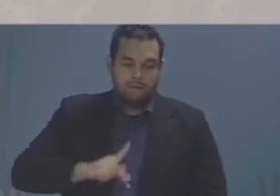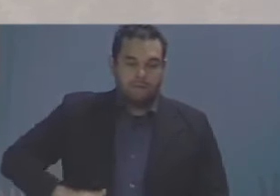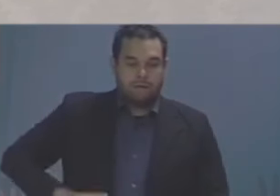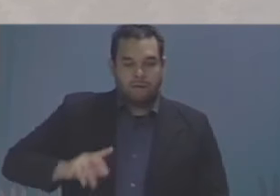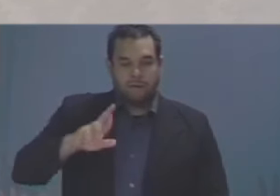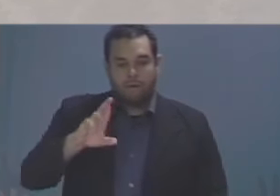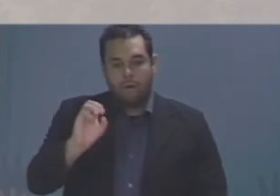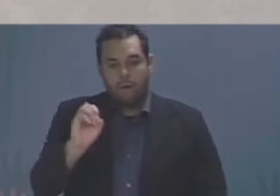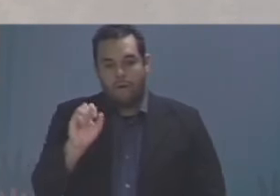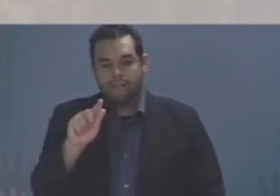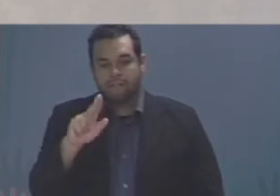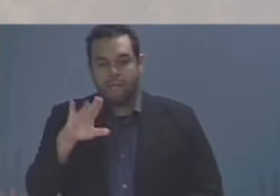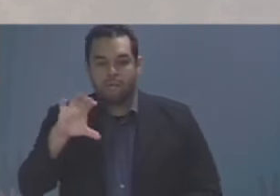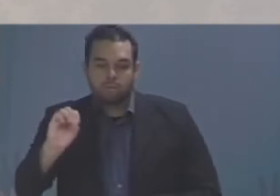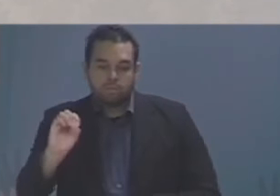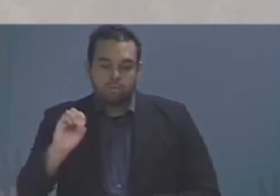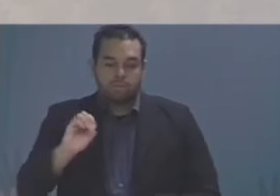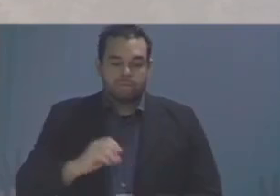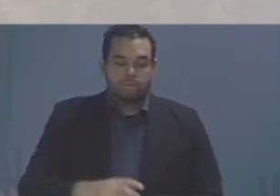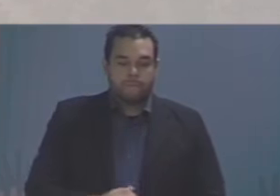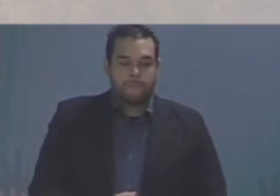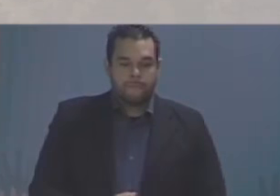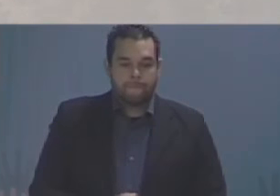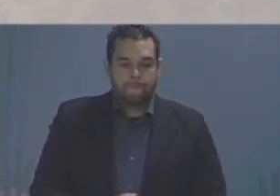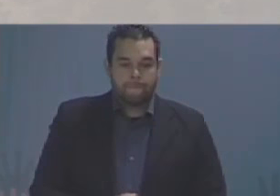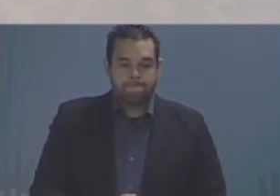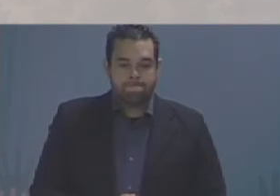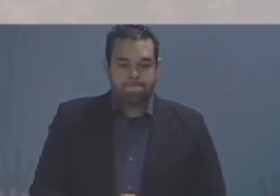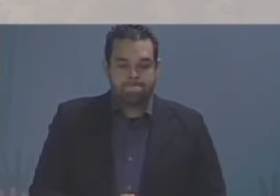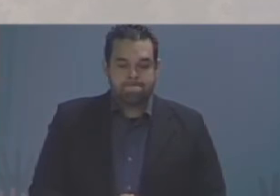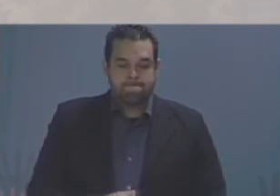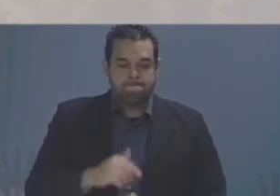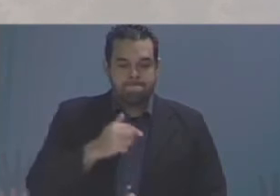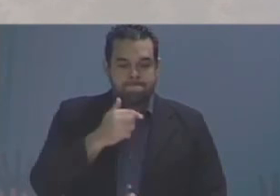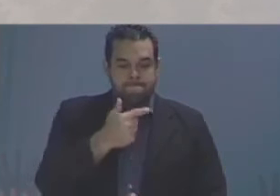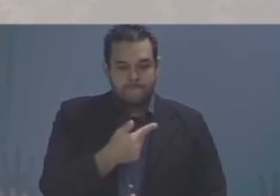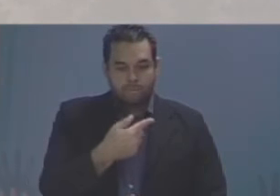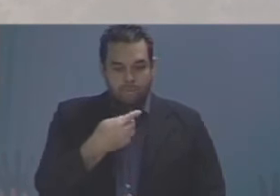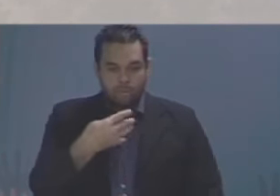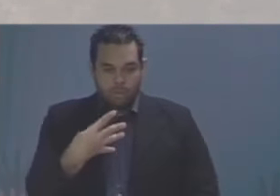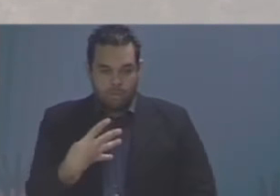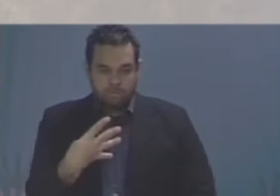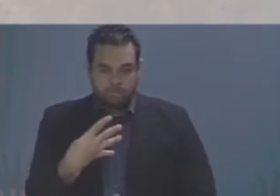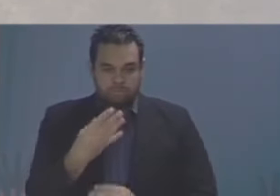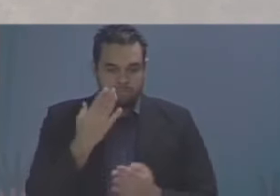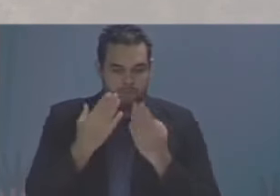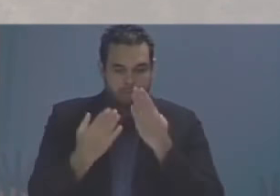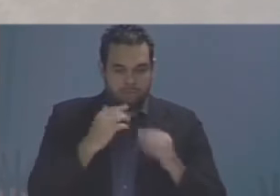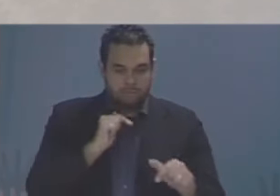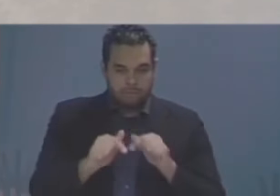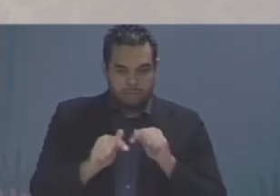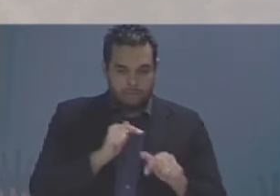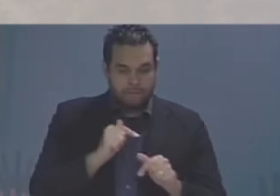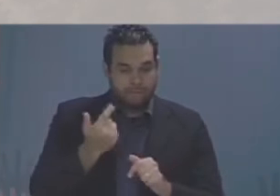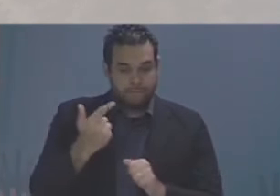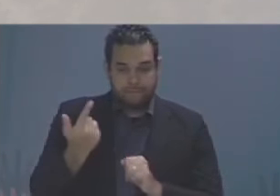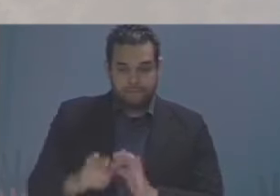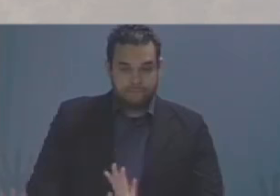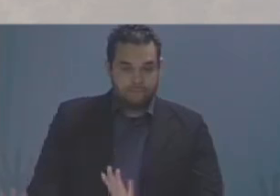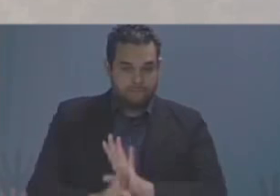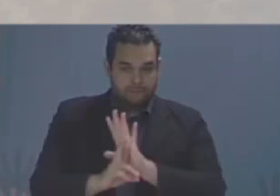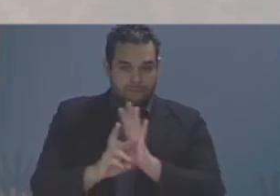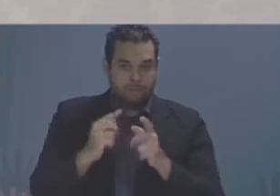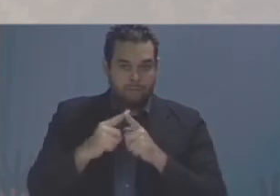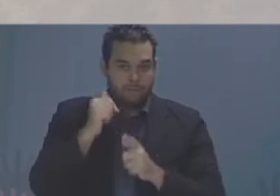Giannini. Boa noite. Boa noite, candidato. Chapa 24, psicólogos em ação, não terá representação,